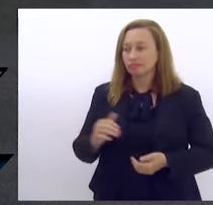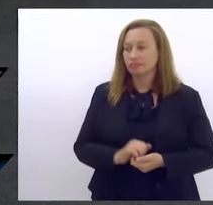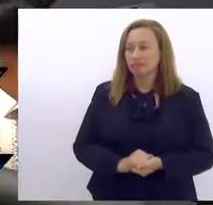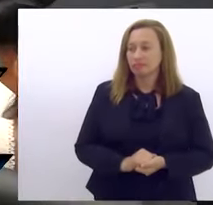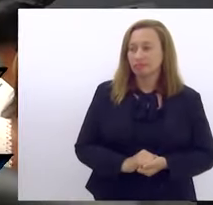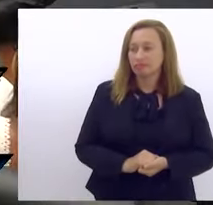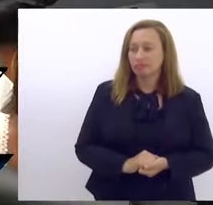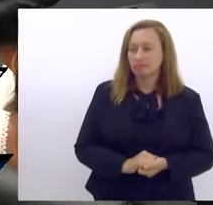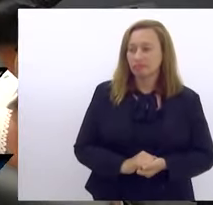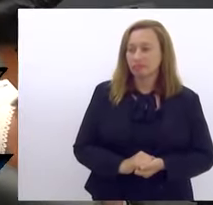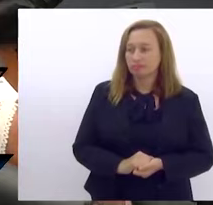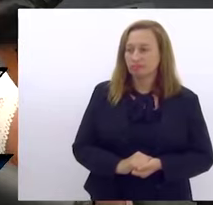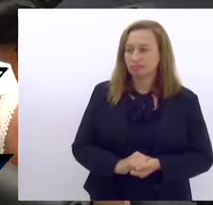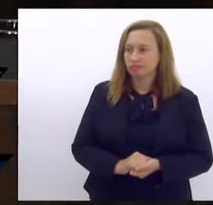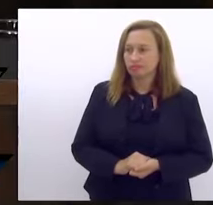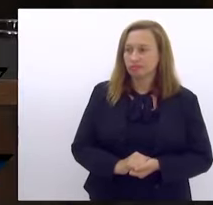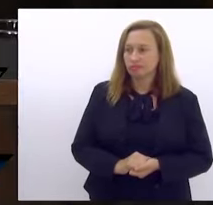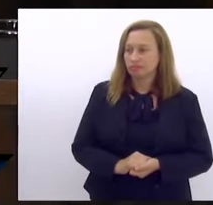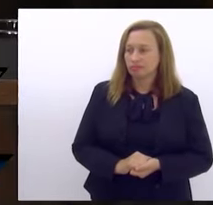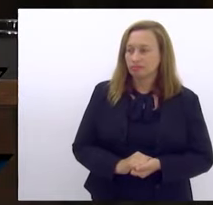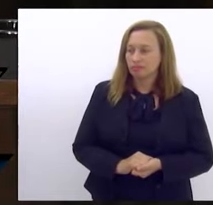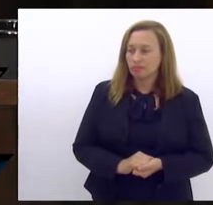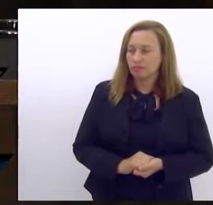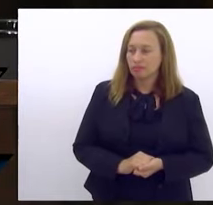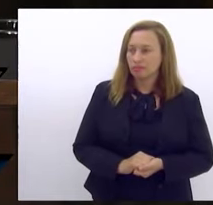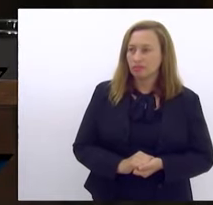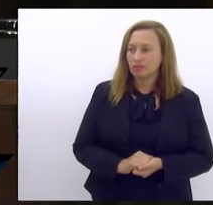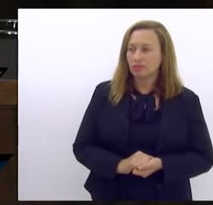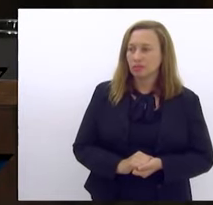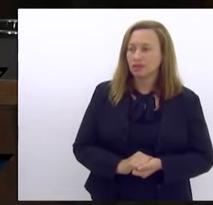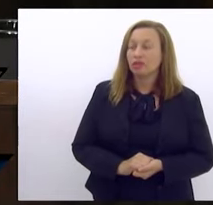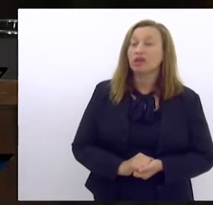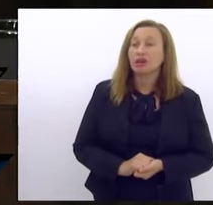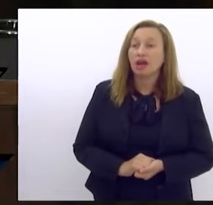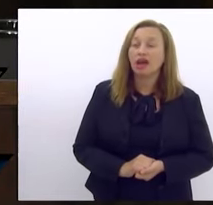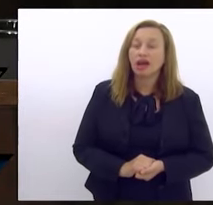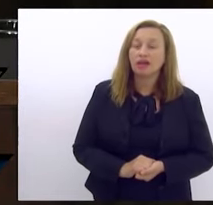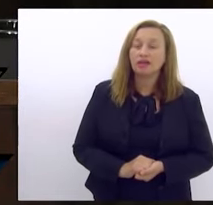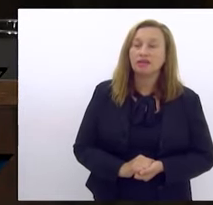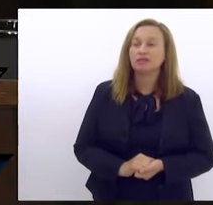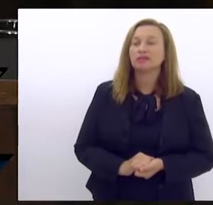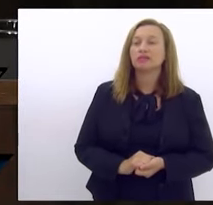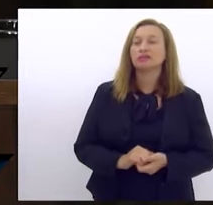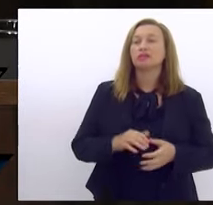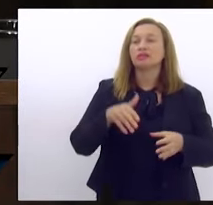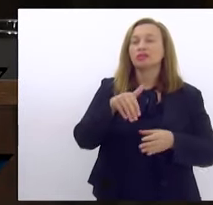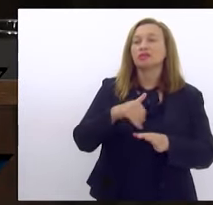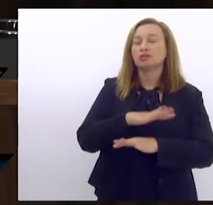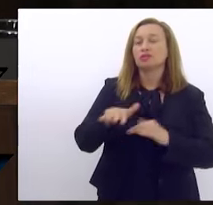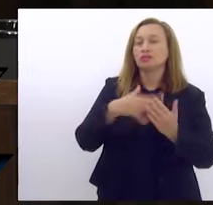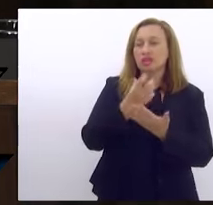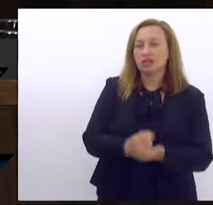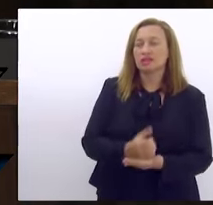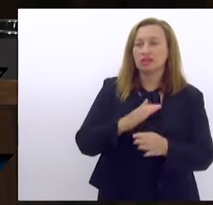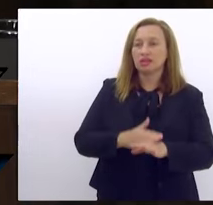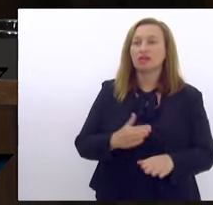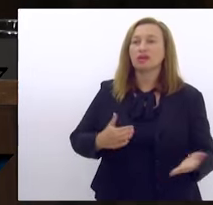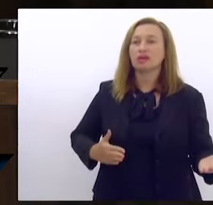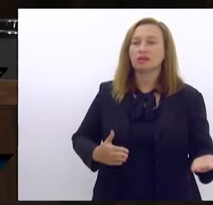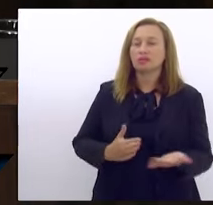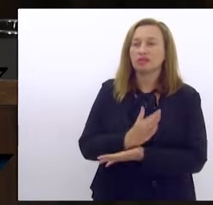nome, deputado. Não havendo canqueiro discutir, encerrada a discussão. Em votação, senhores que aprovam, permaneçam como